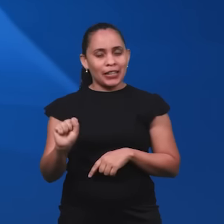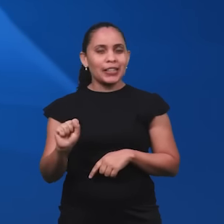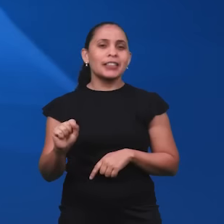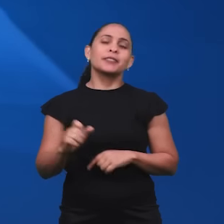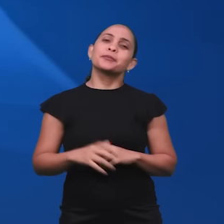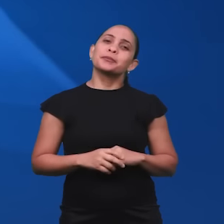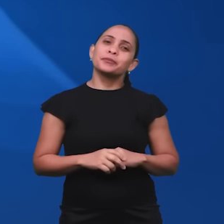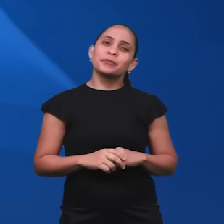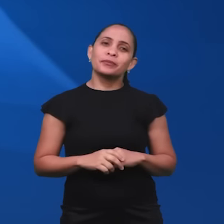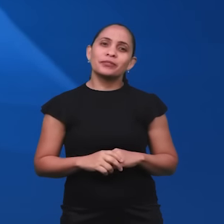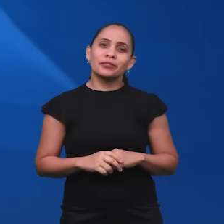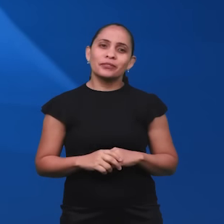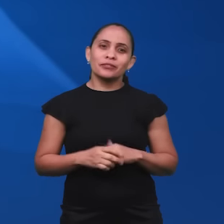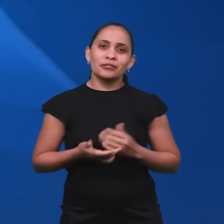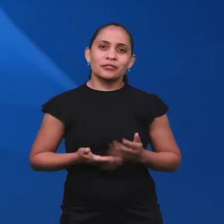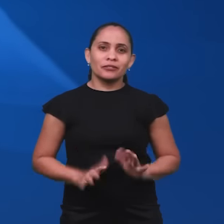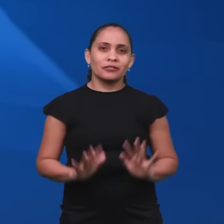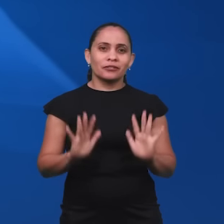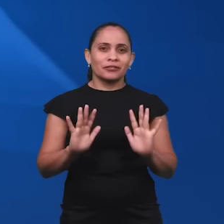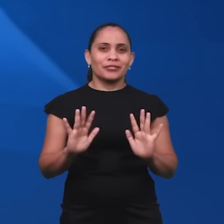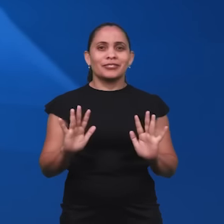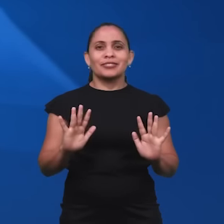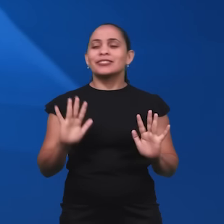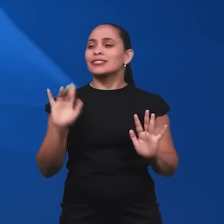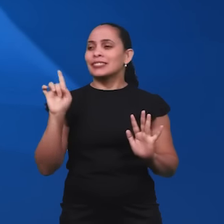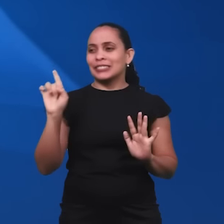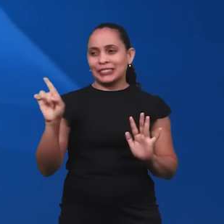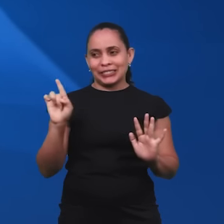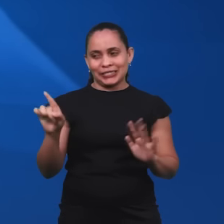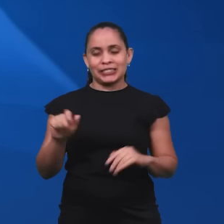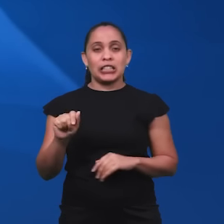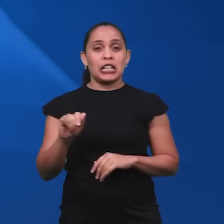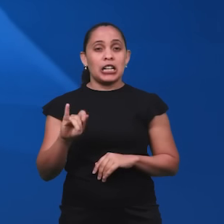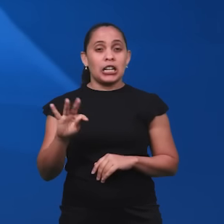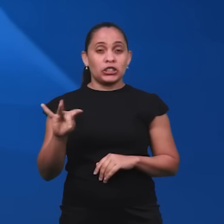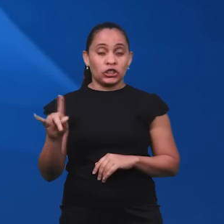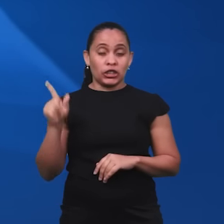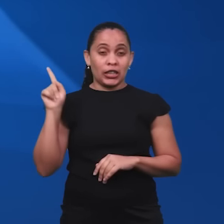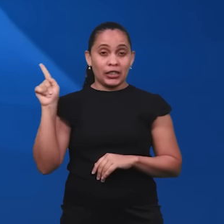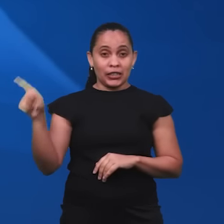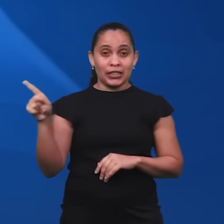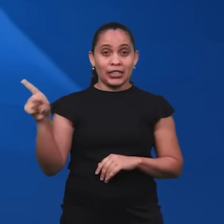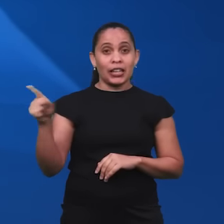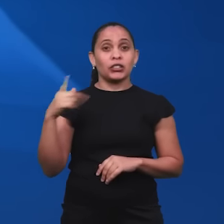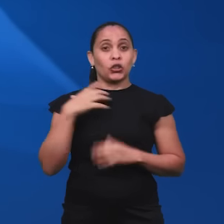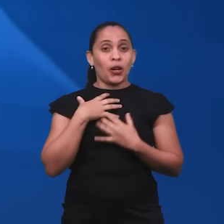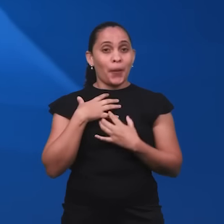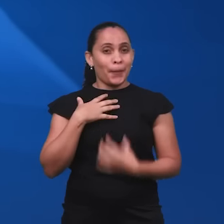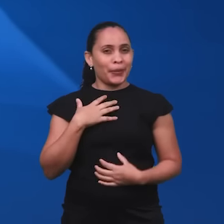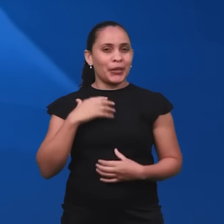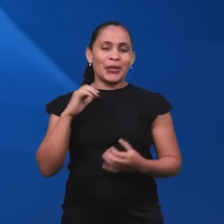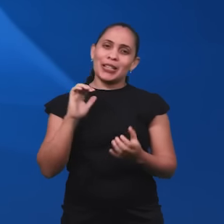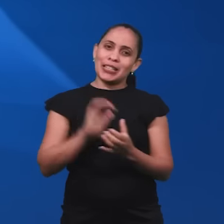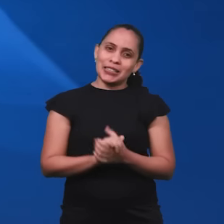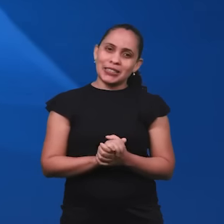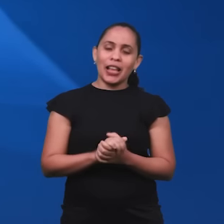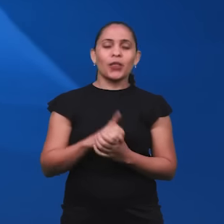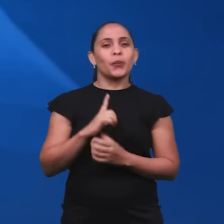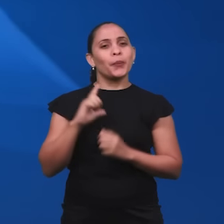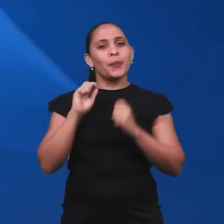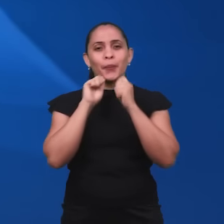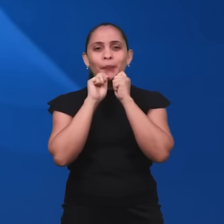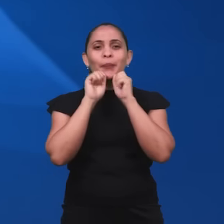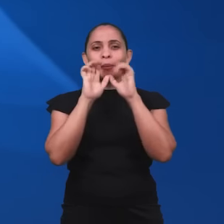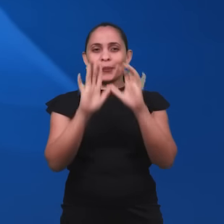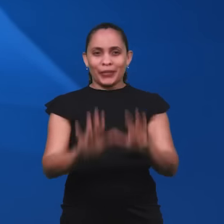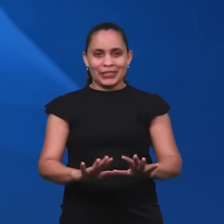Aliás, ele é do Haiti, aliás. E ele é o nosso obreiro, é casado, é uma bênção